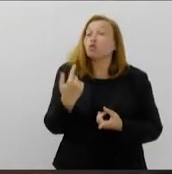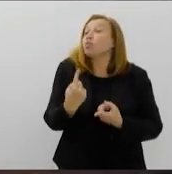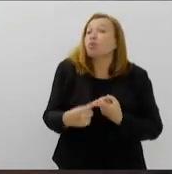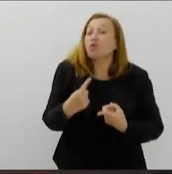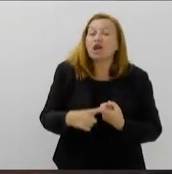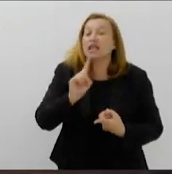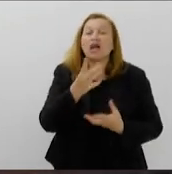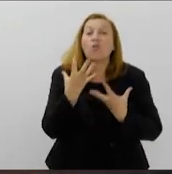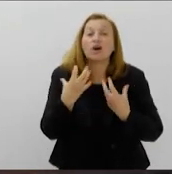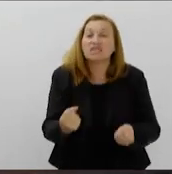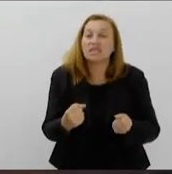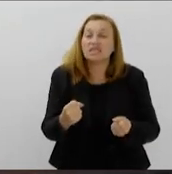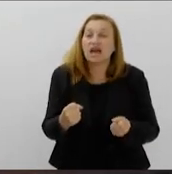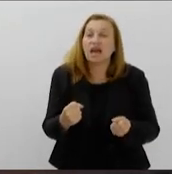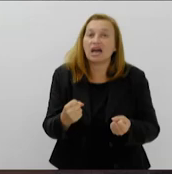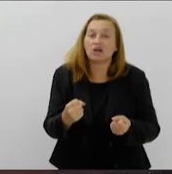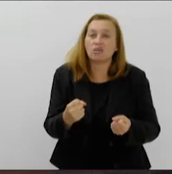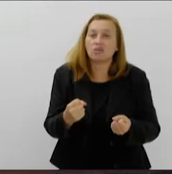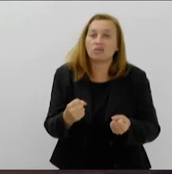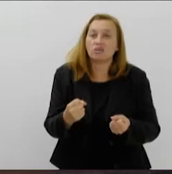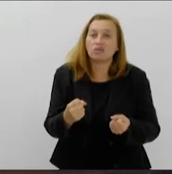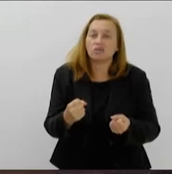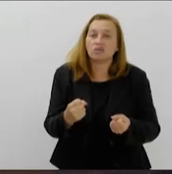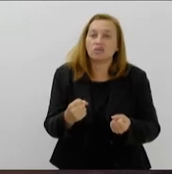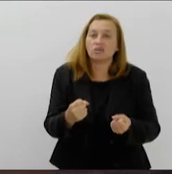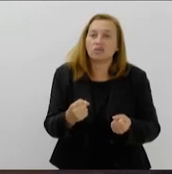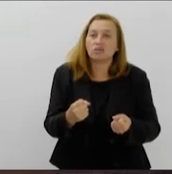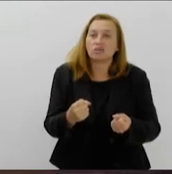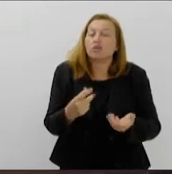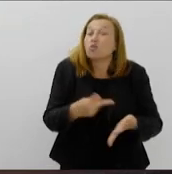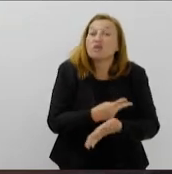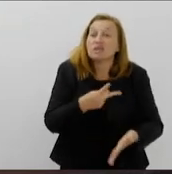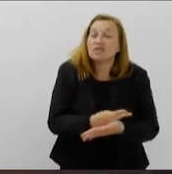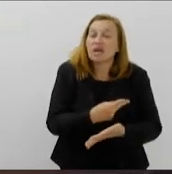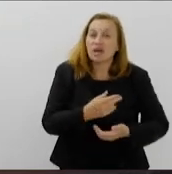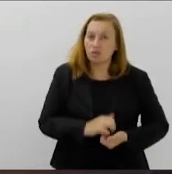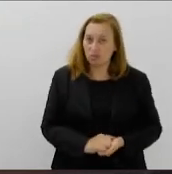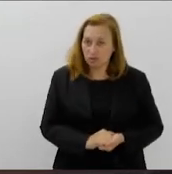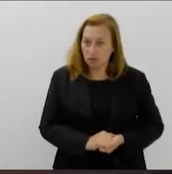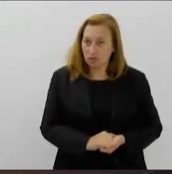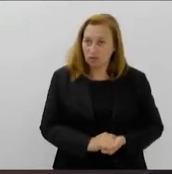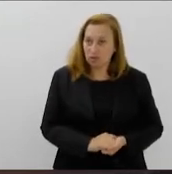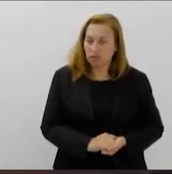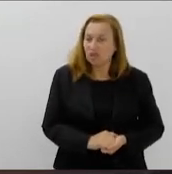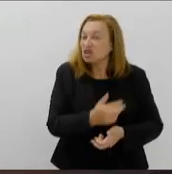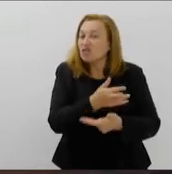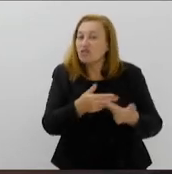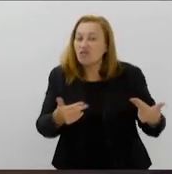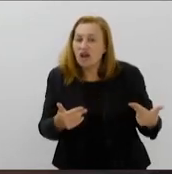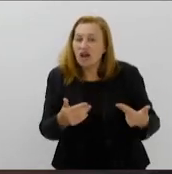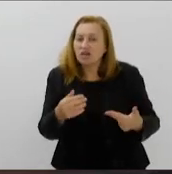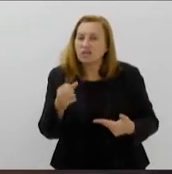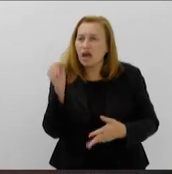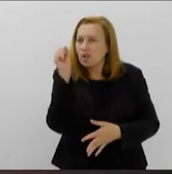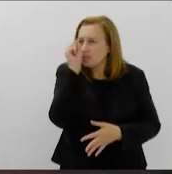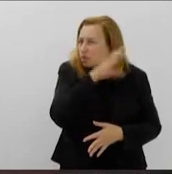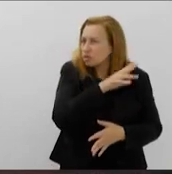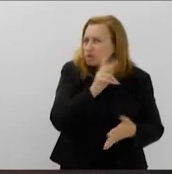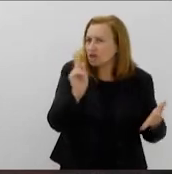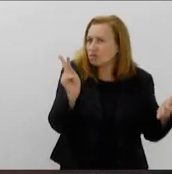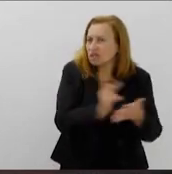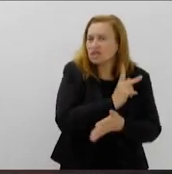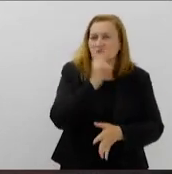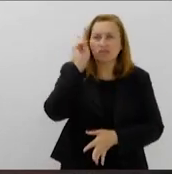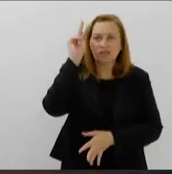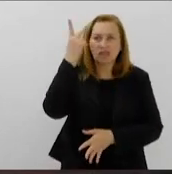não aceitaram se dobrar diante dos diversos tiranetes que se ergueram na história